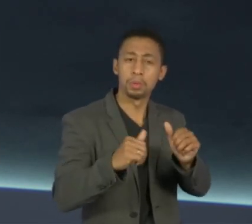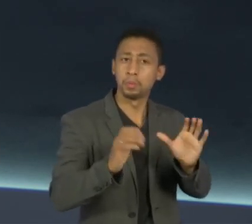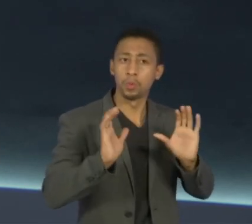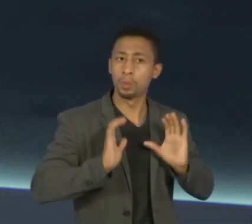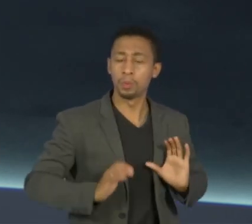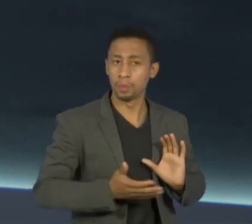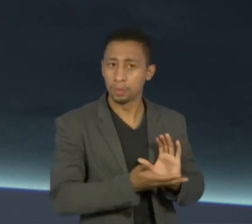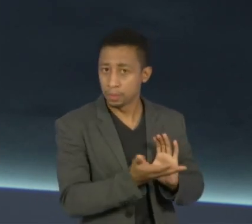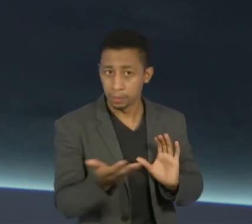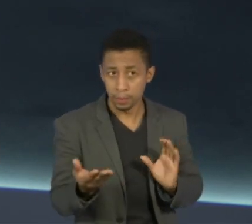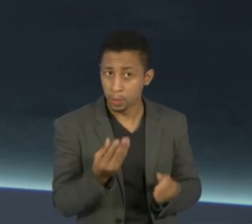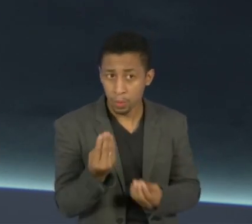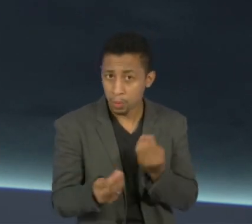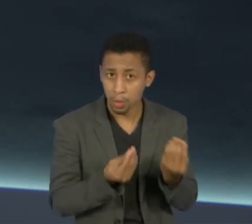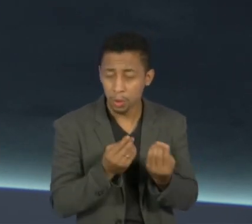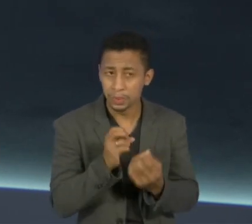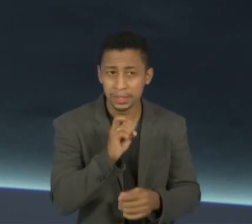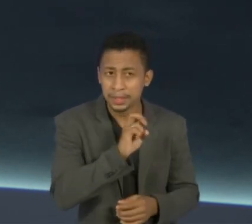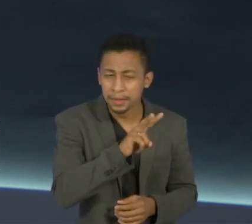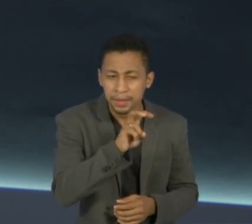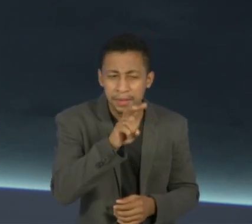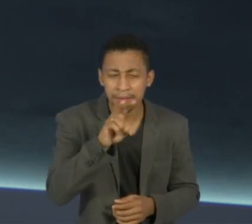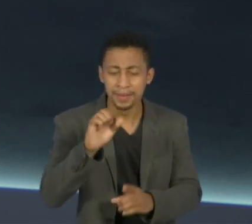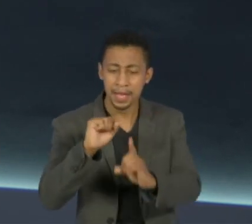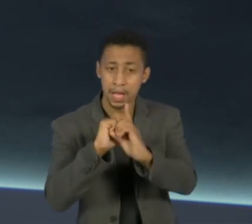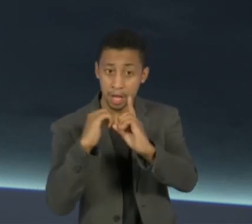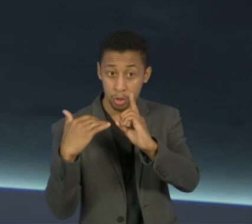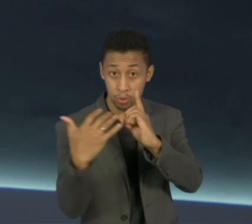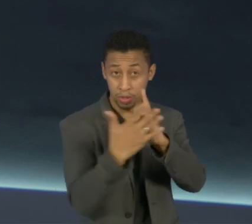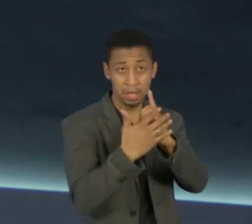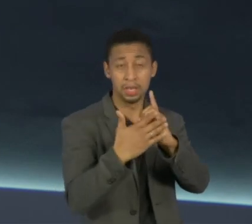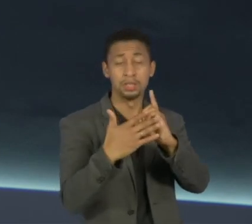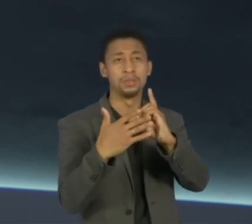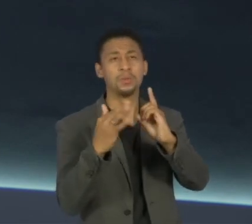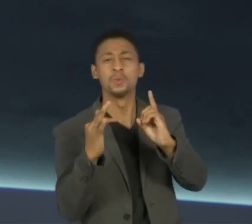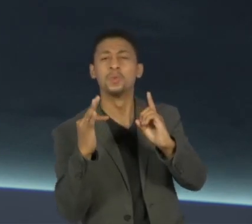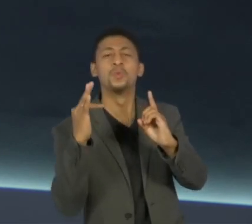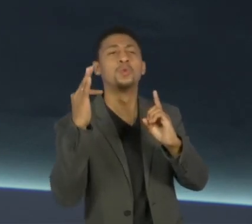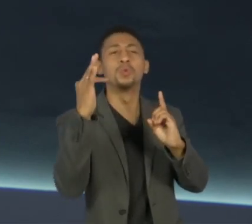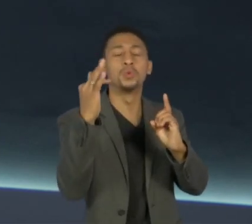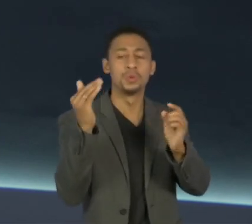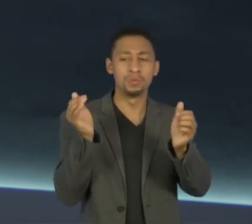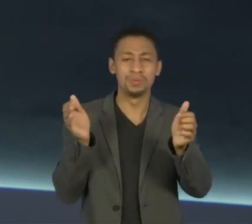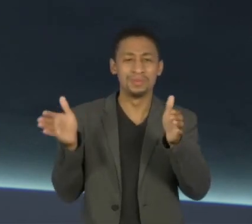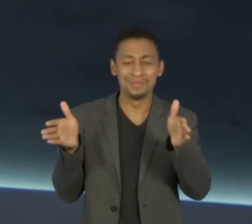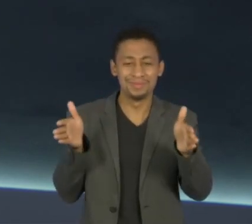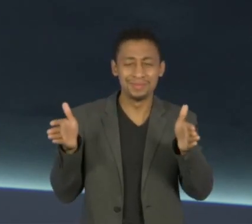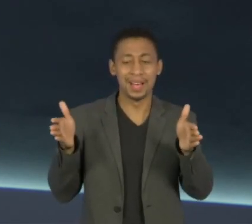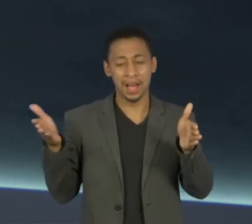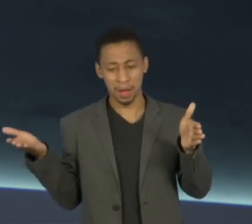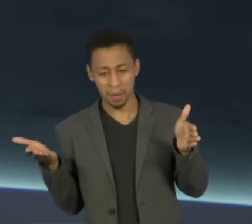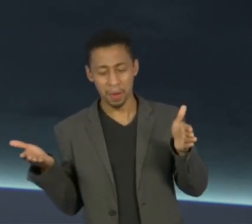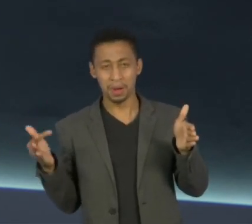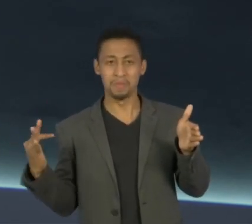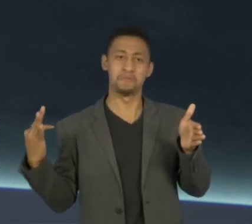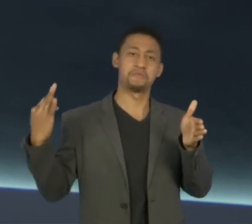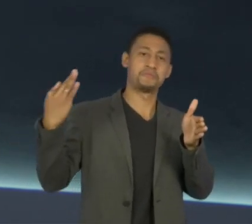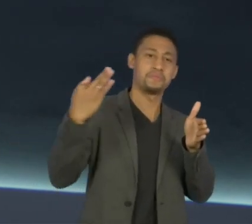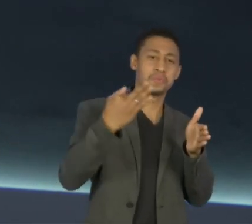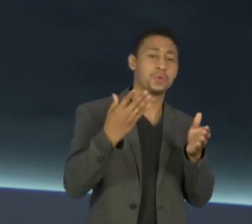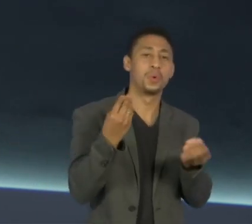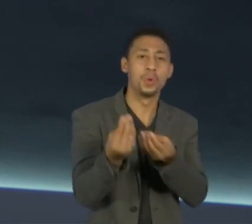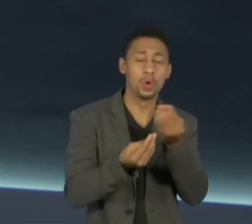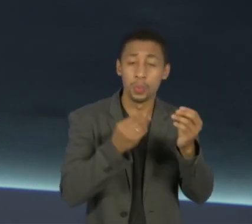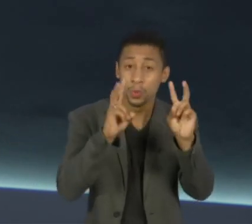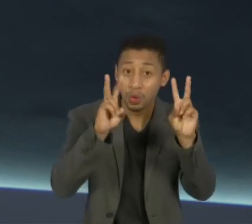vê a sociedade daqui para o futuro, né, em relação às questões raciais, em